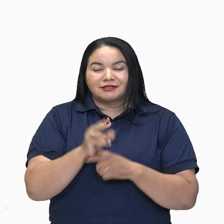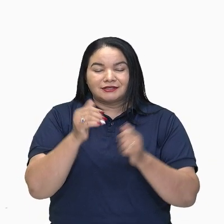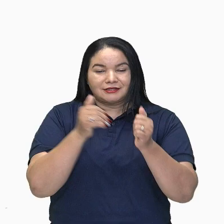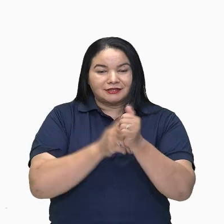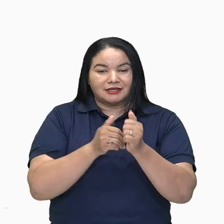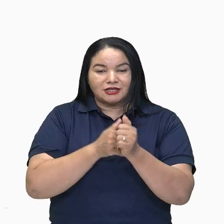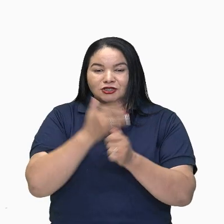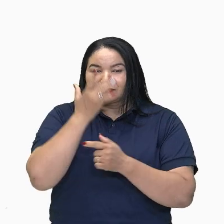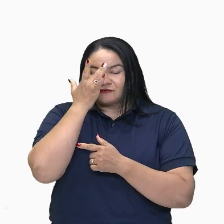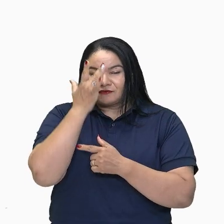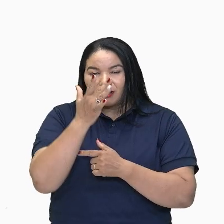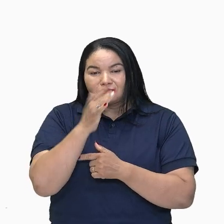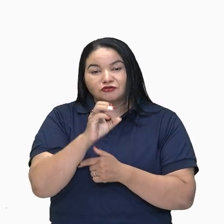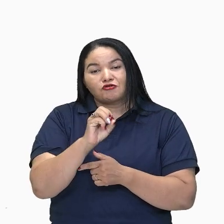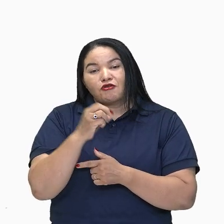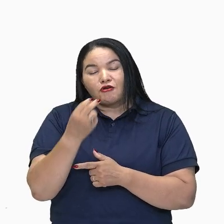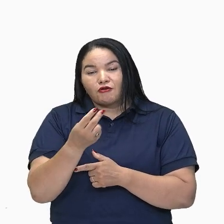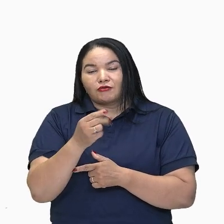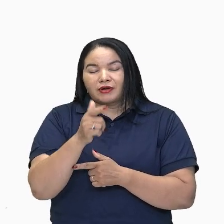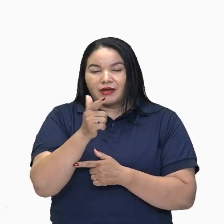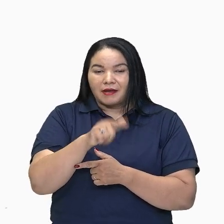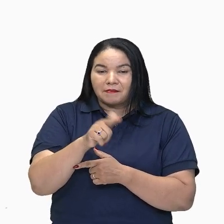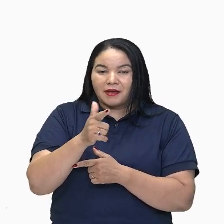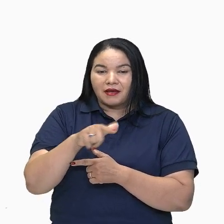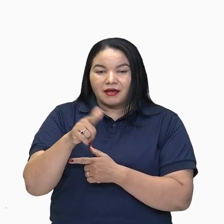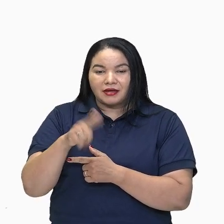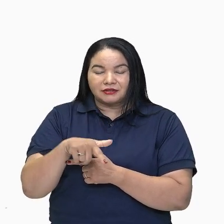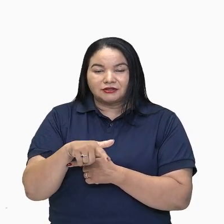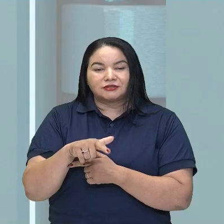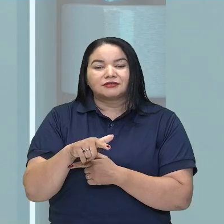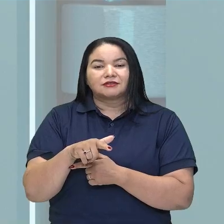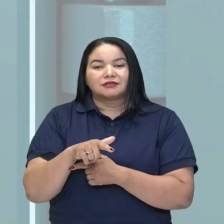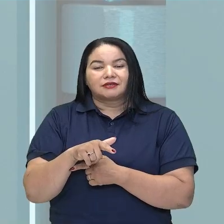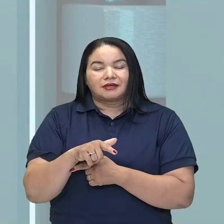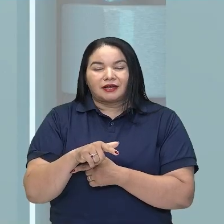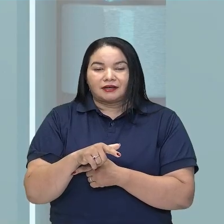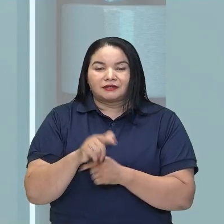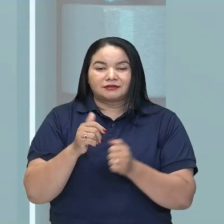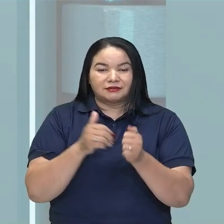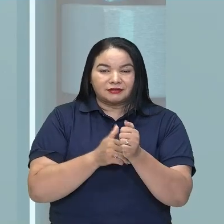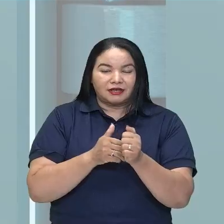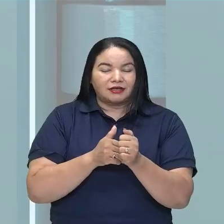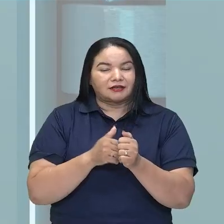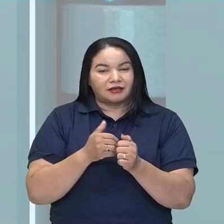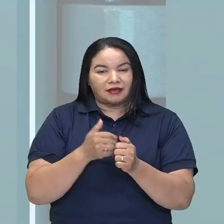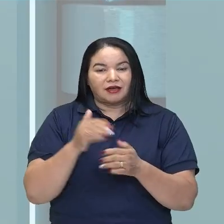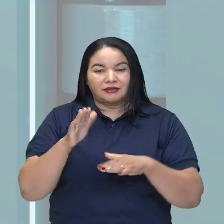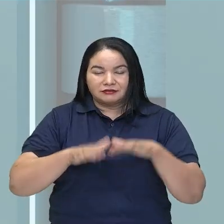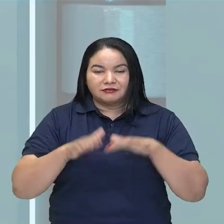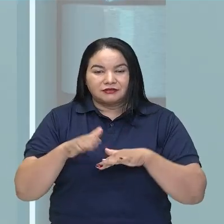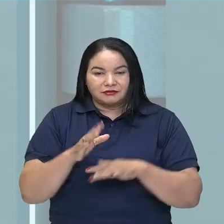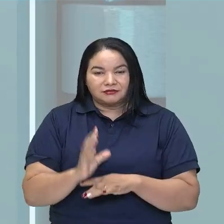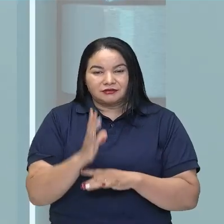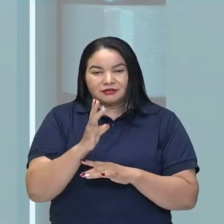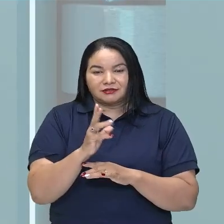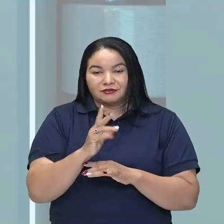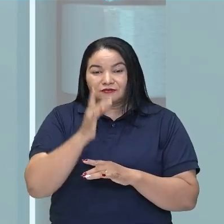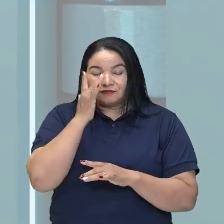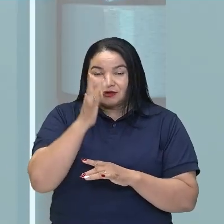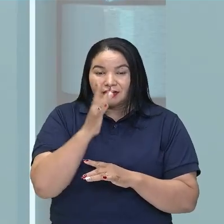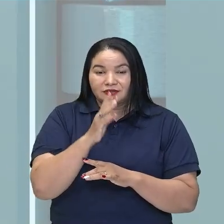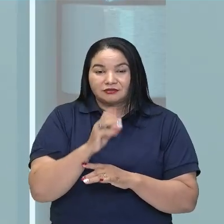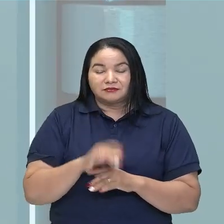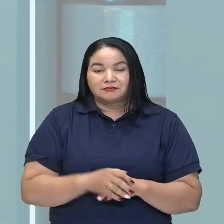ou repetem a mesma senha em todos os sites, certo? E isso torna mais fácil a quebra dessa senha quando ocorre um